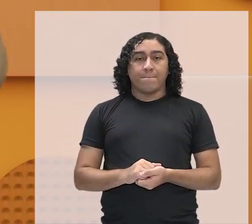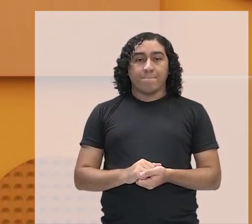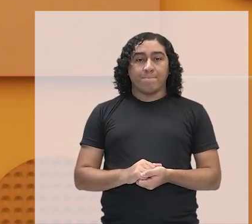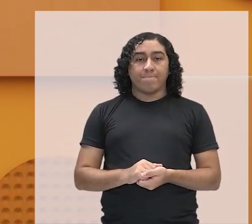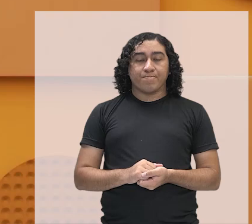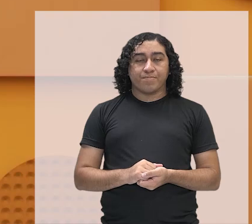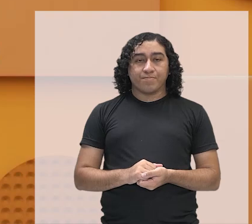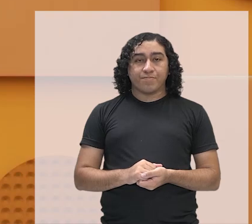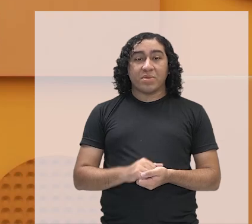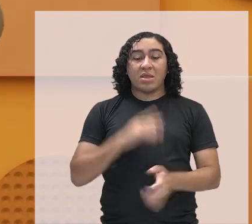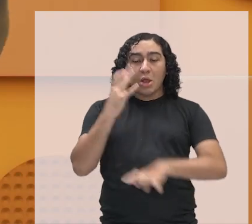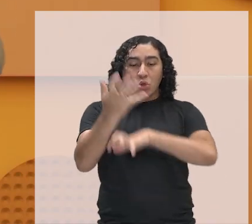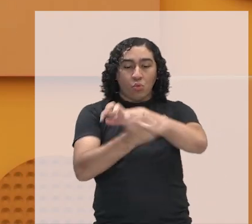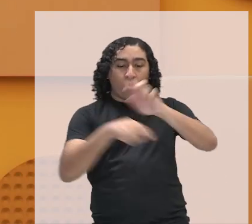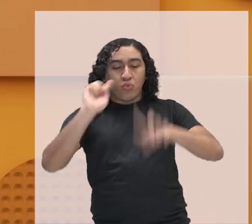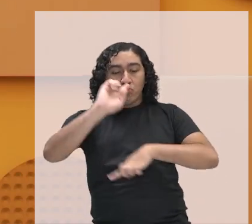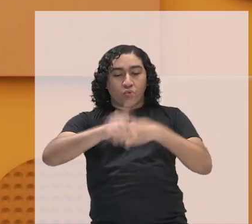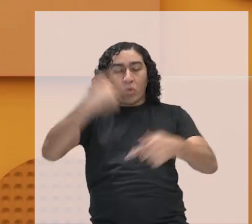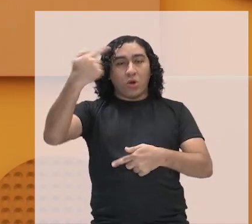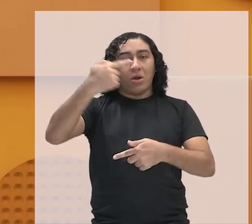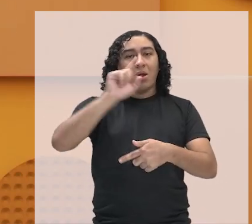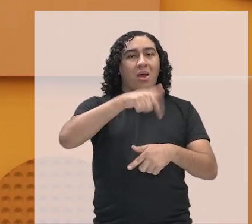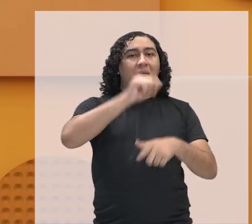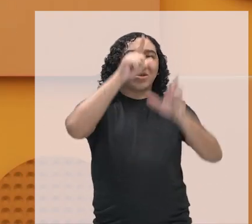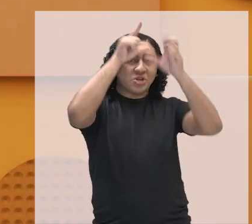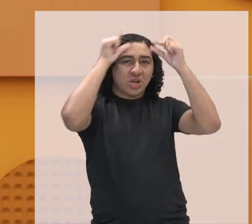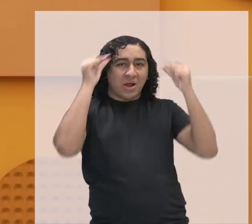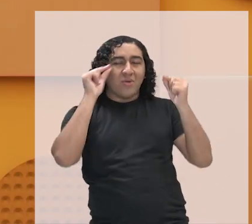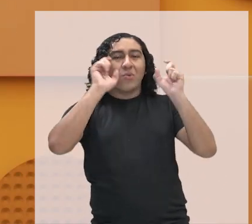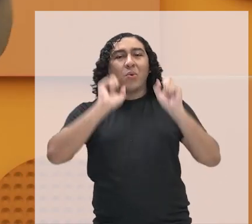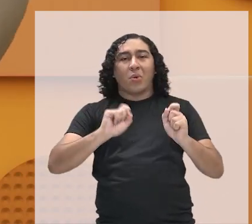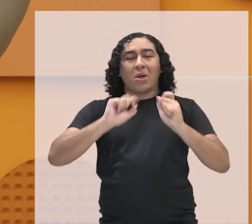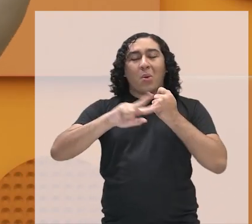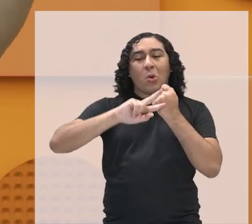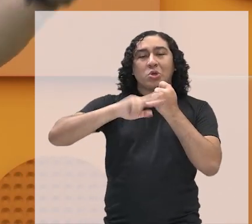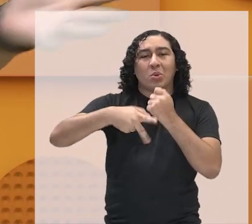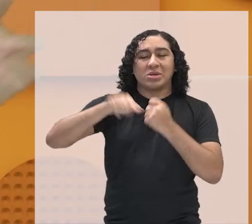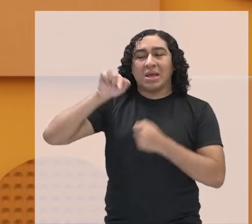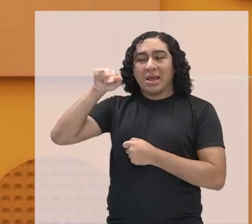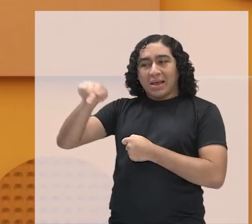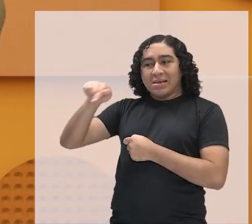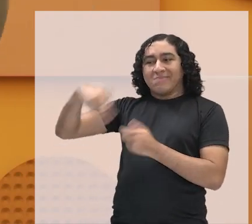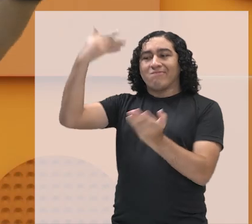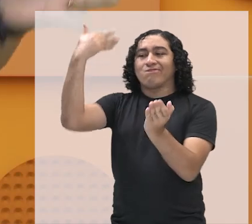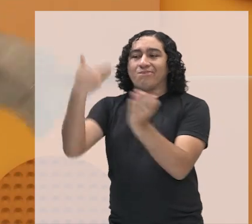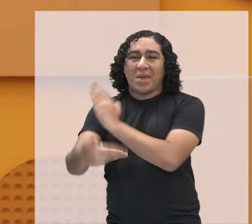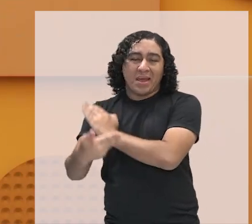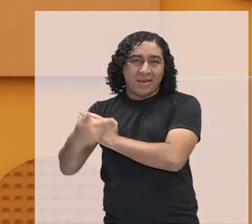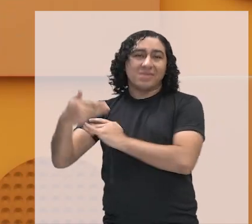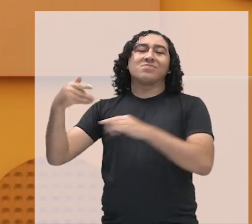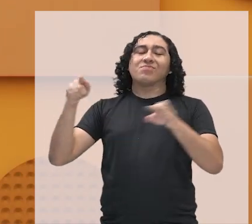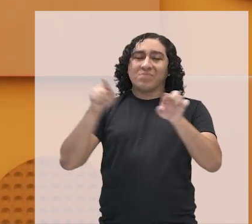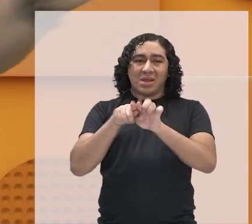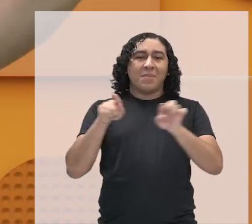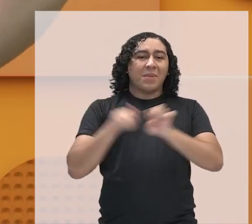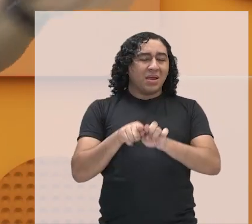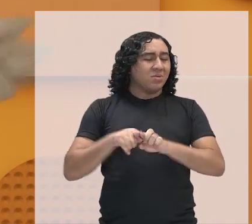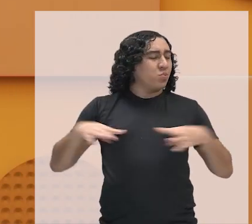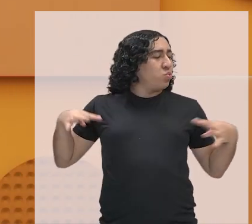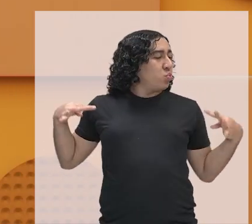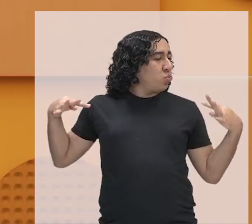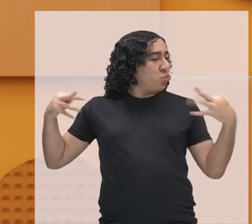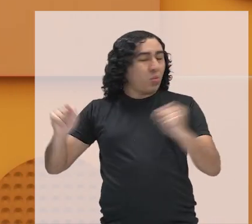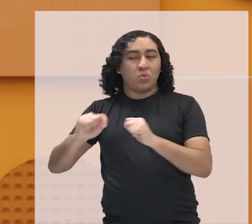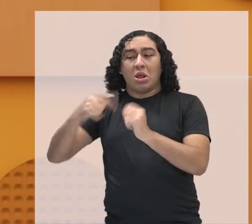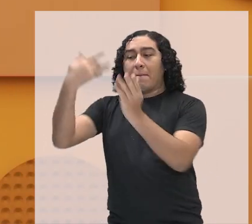a reviravolta, então, e o mundo grego, então, acabou aí, né, derrotando, então, aí, Xerxes, e todo o aparato,